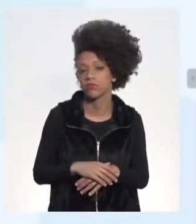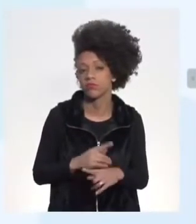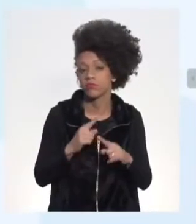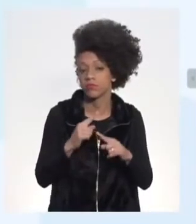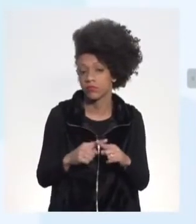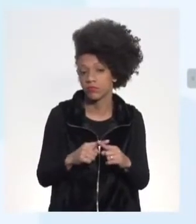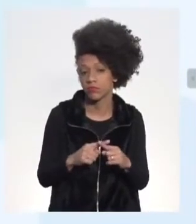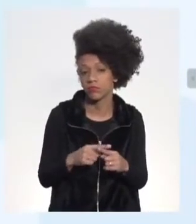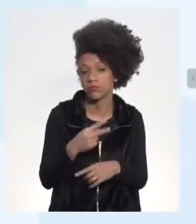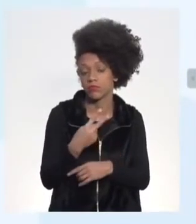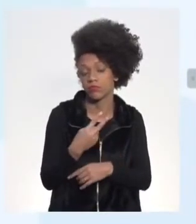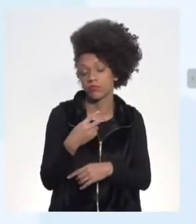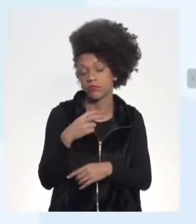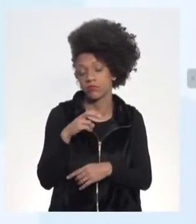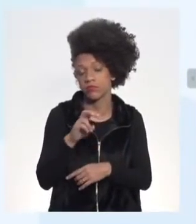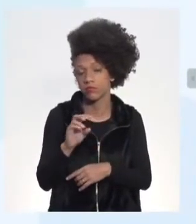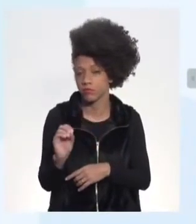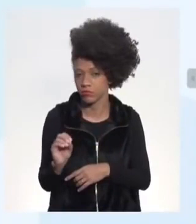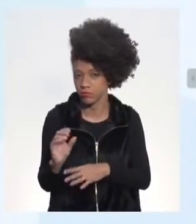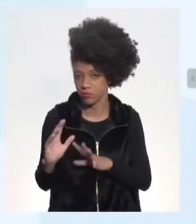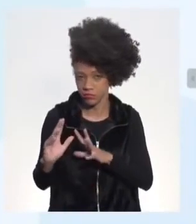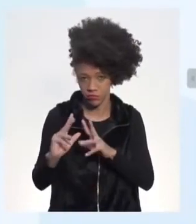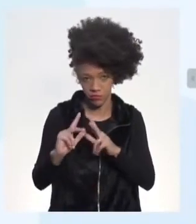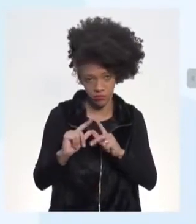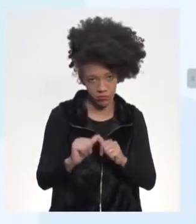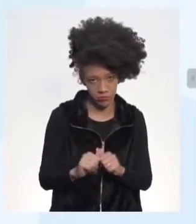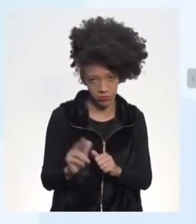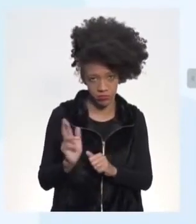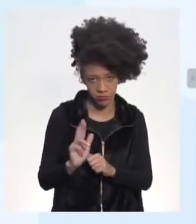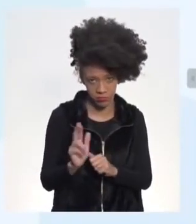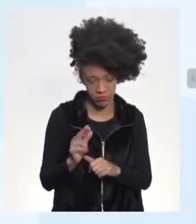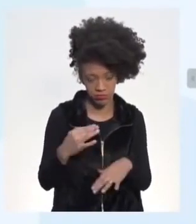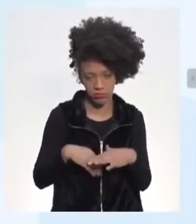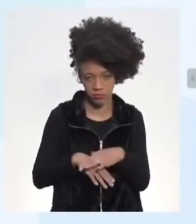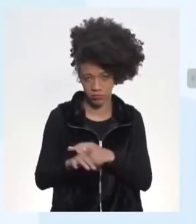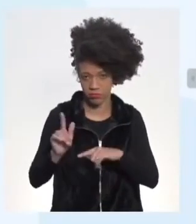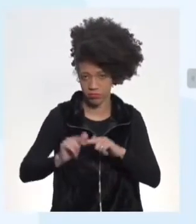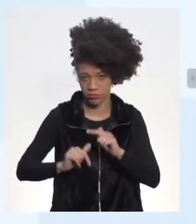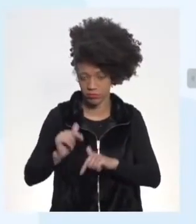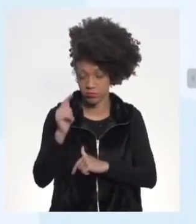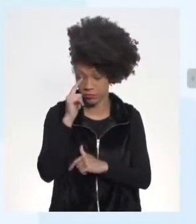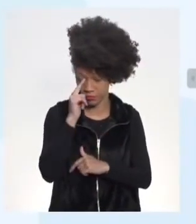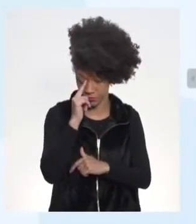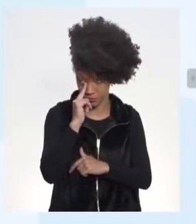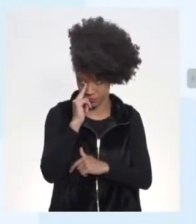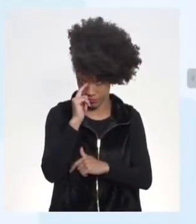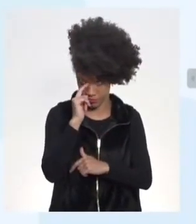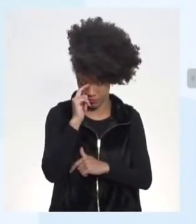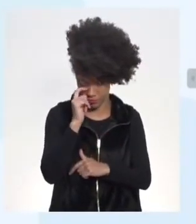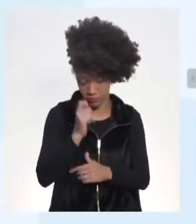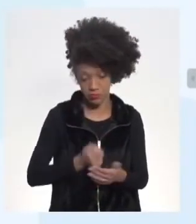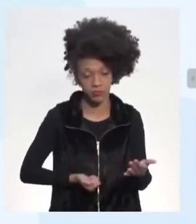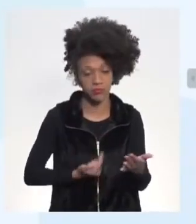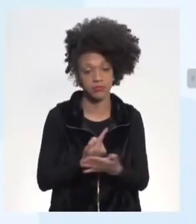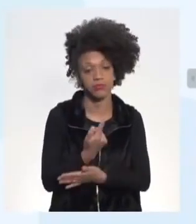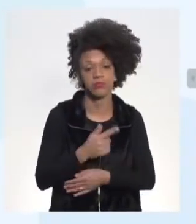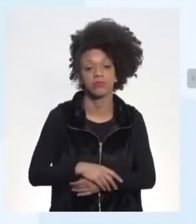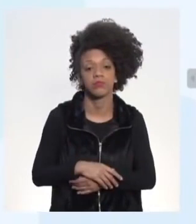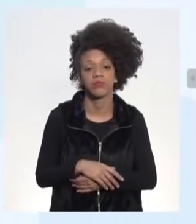Vezes os 250, que é o preço total do nosso tênis, eu vou pagar R$